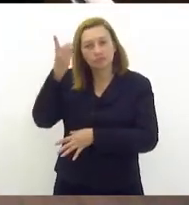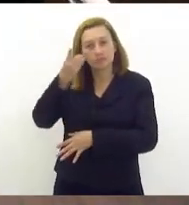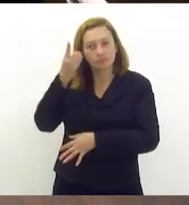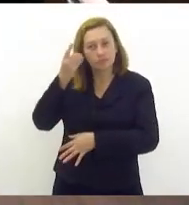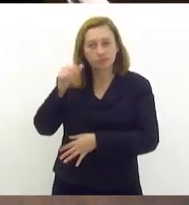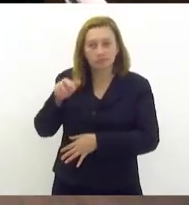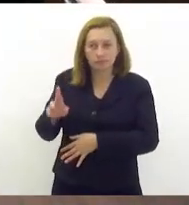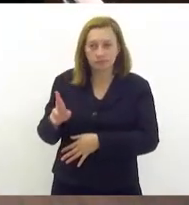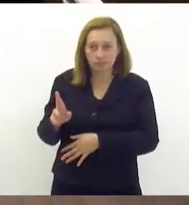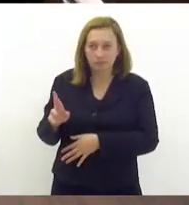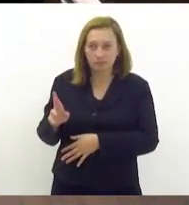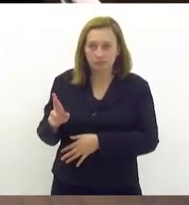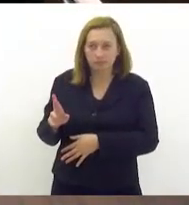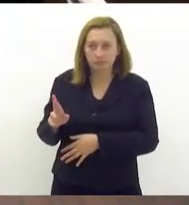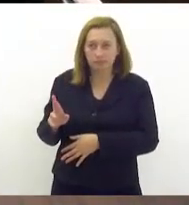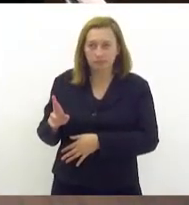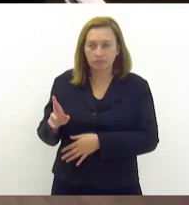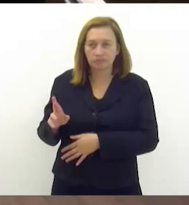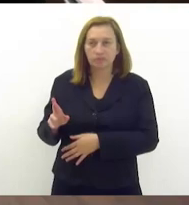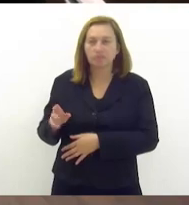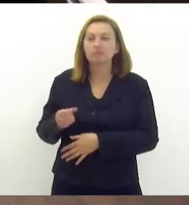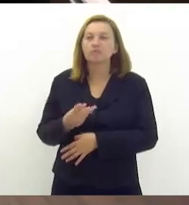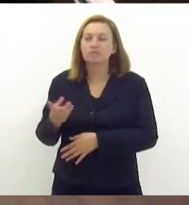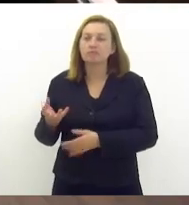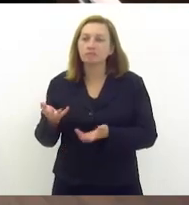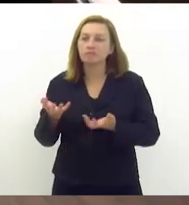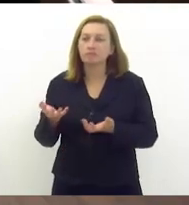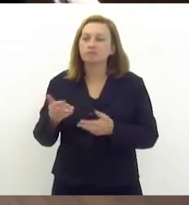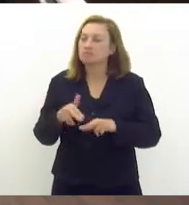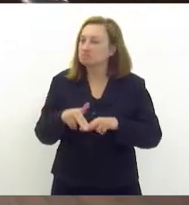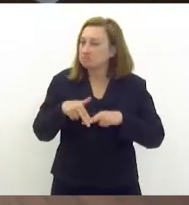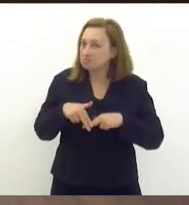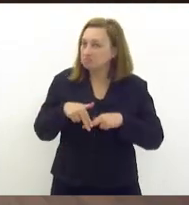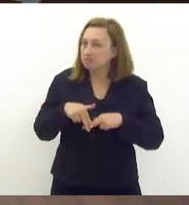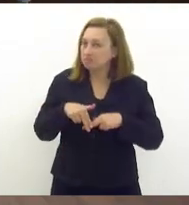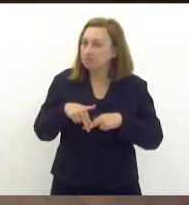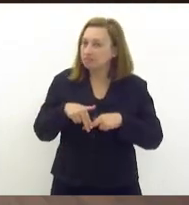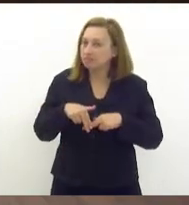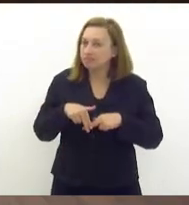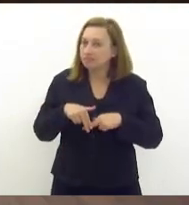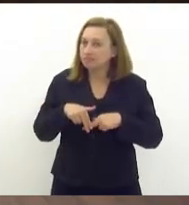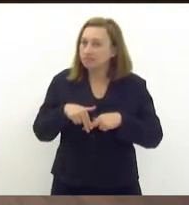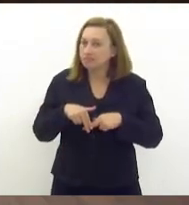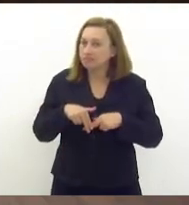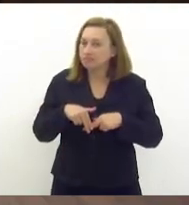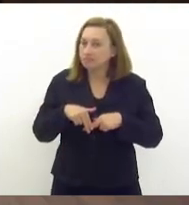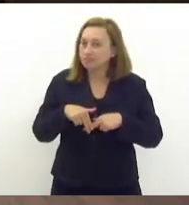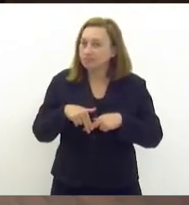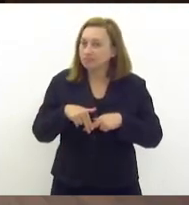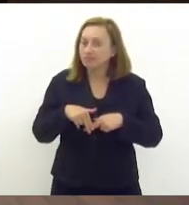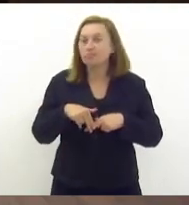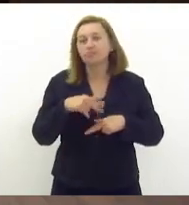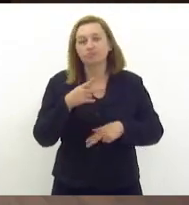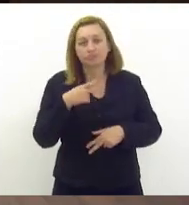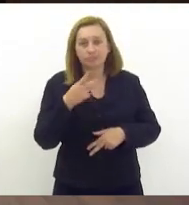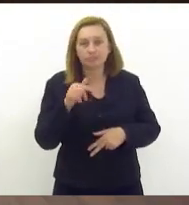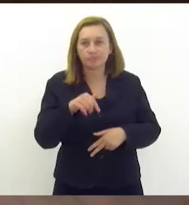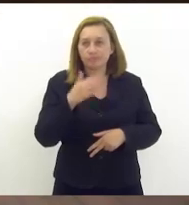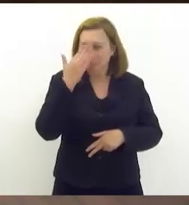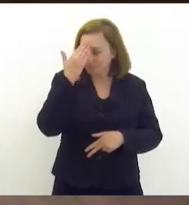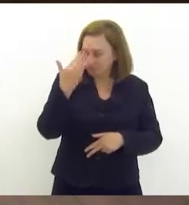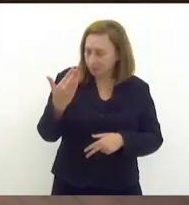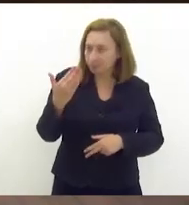Rosemberg para quantos quiseram por isso não eu estou me colocando aqui E